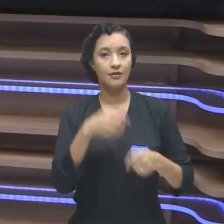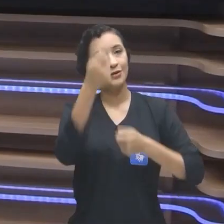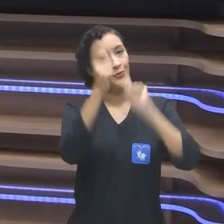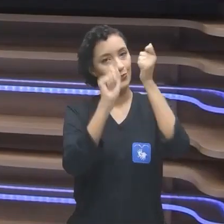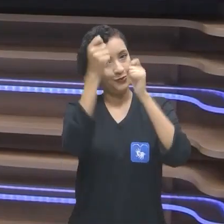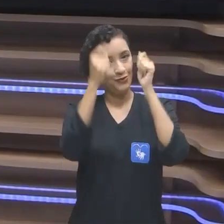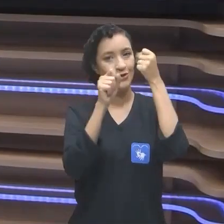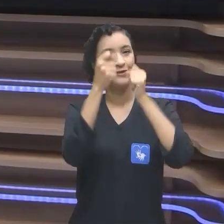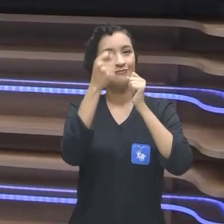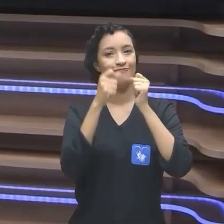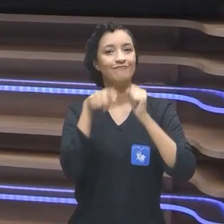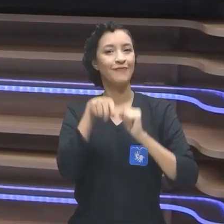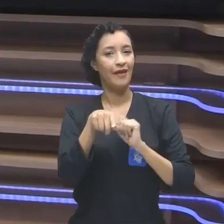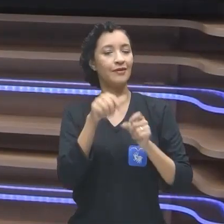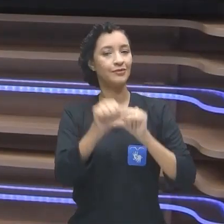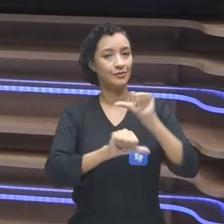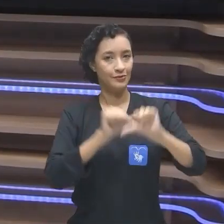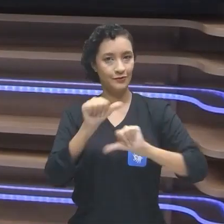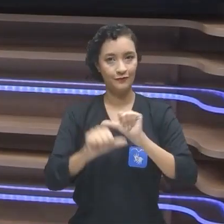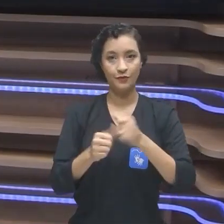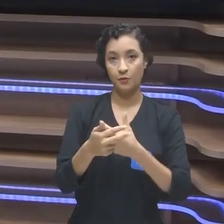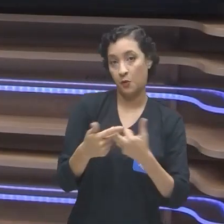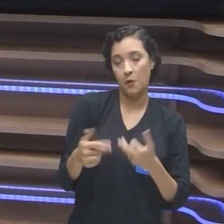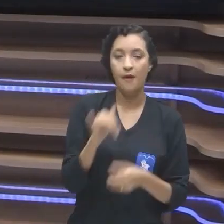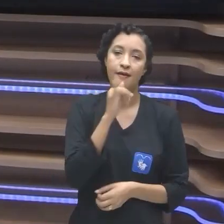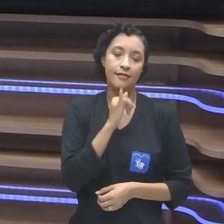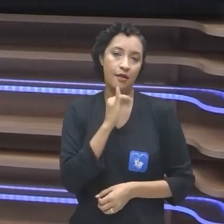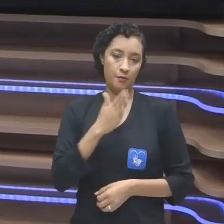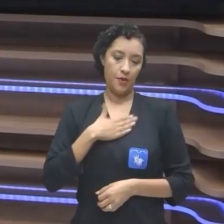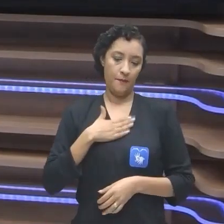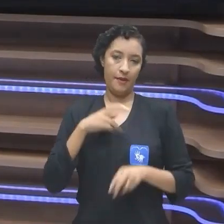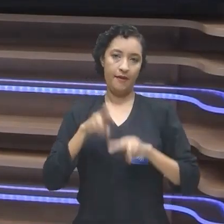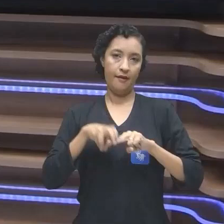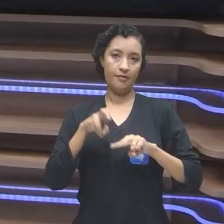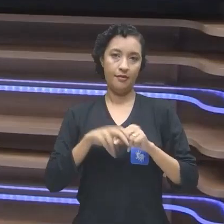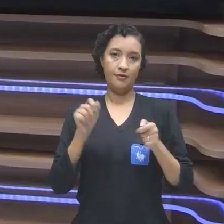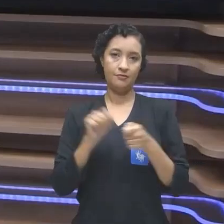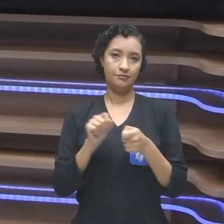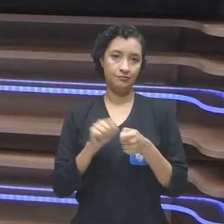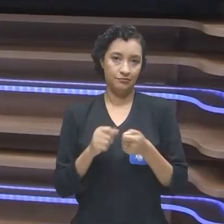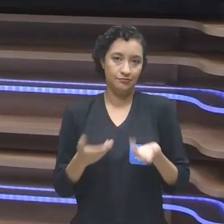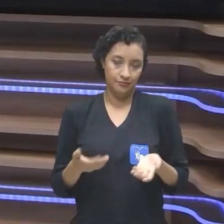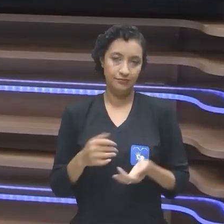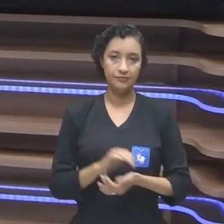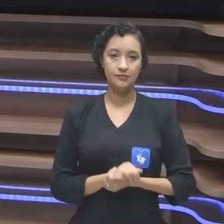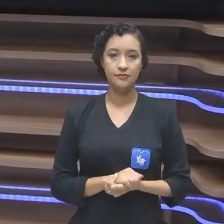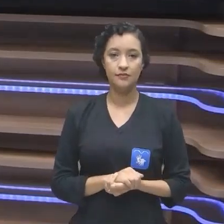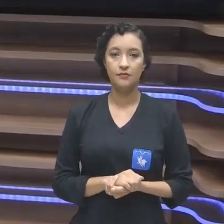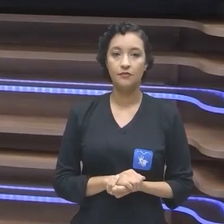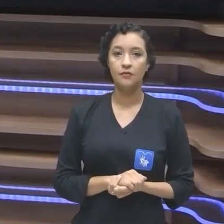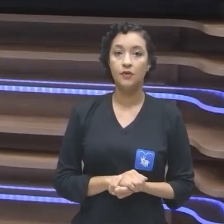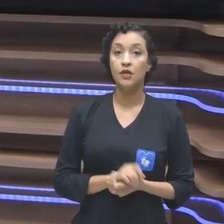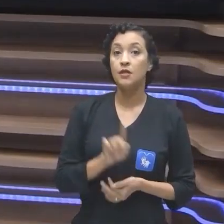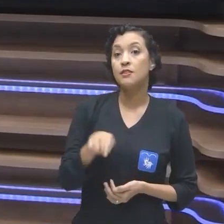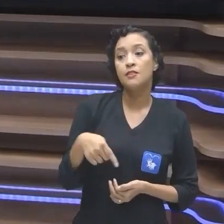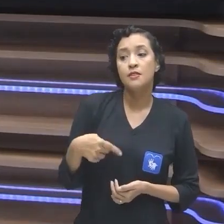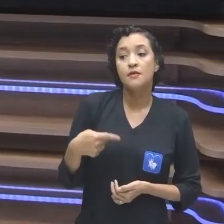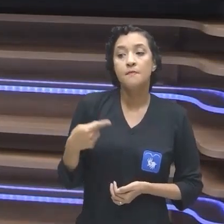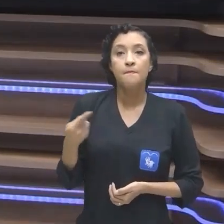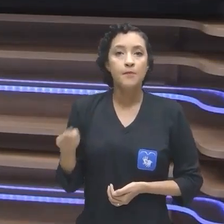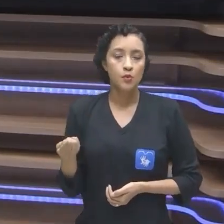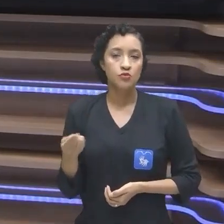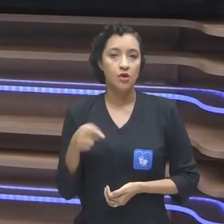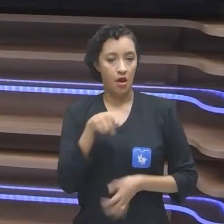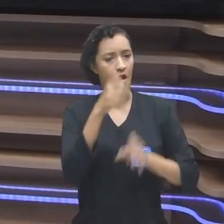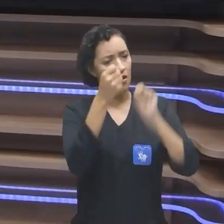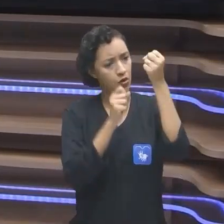indústria, que foi o quê? Se transformou, por exemplo, na minha cadeira. Tá certo? Então, depois que isso acontece, a indústria